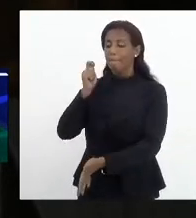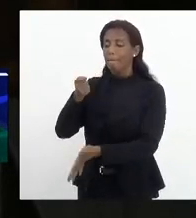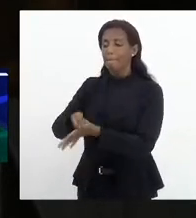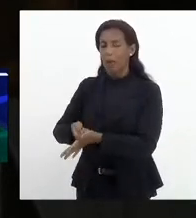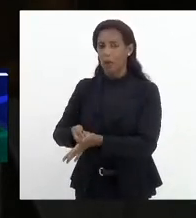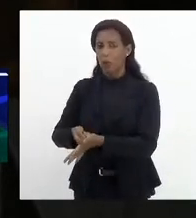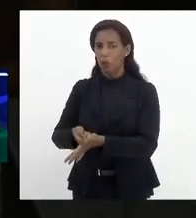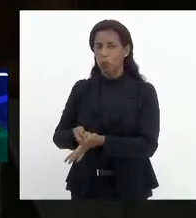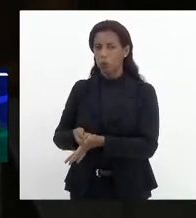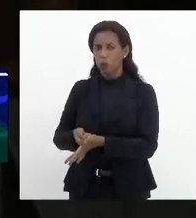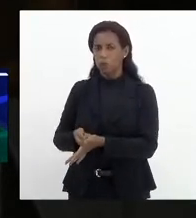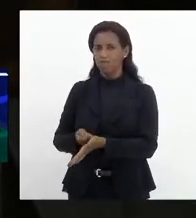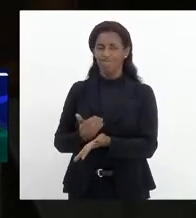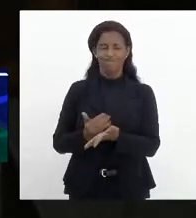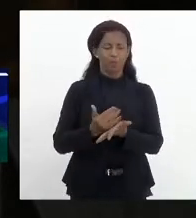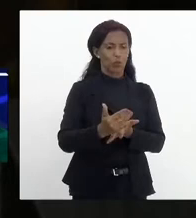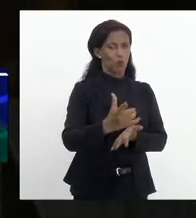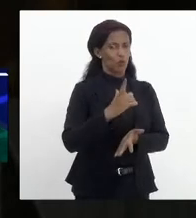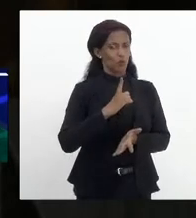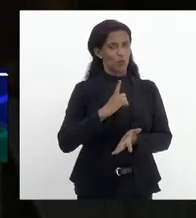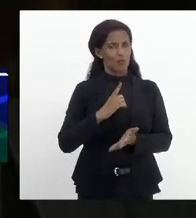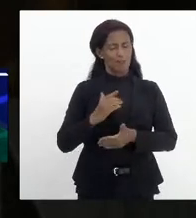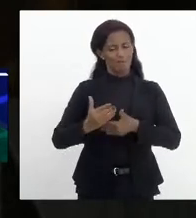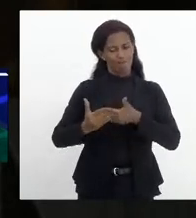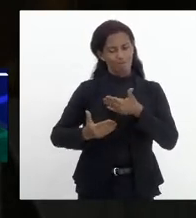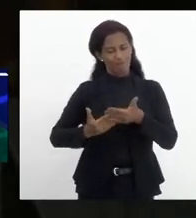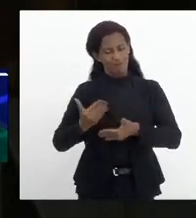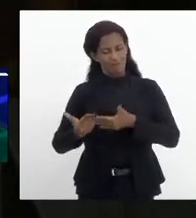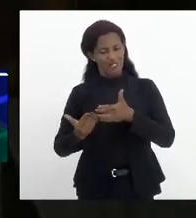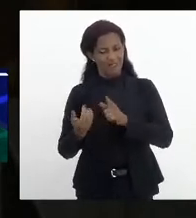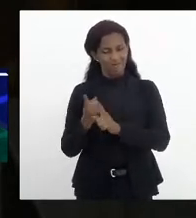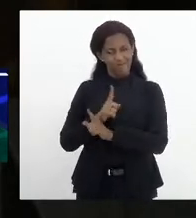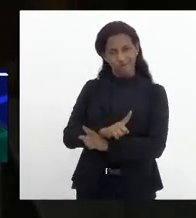se começou a ter um processo inverso. Por quê?